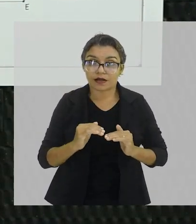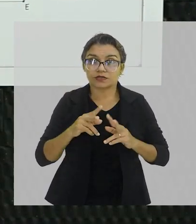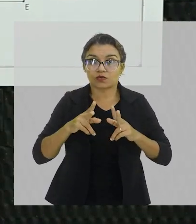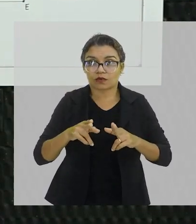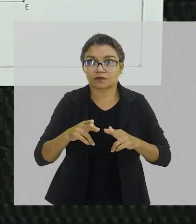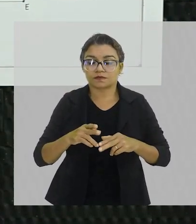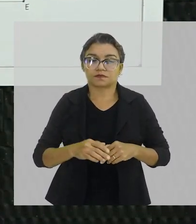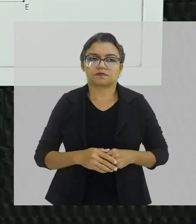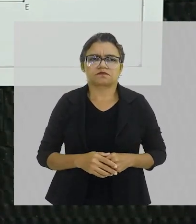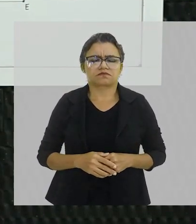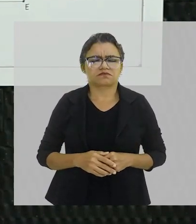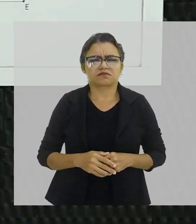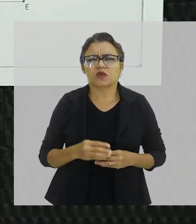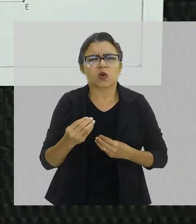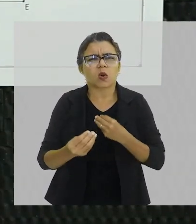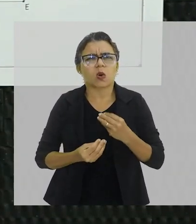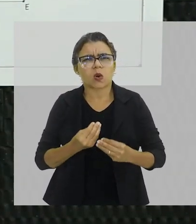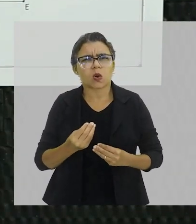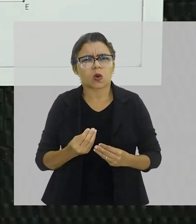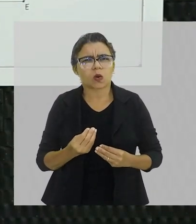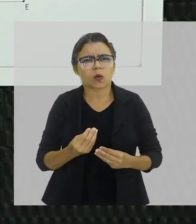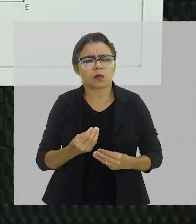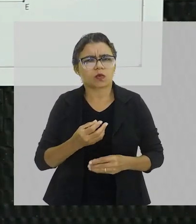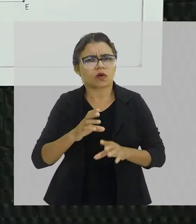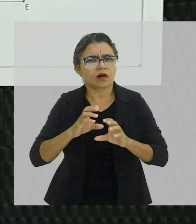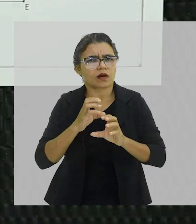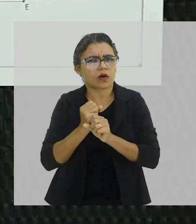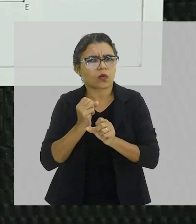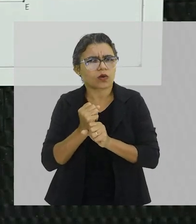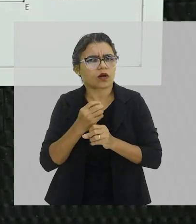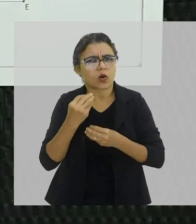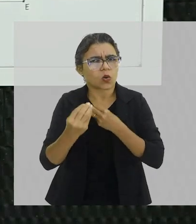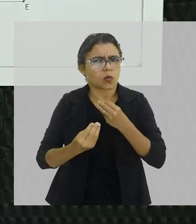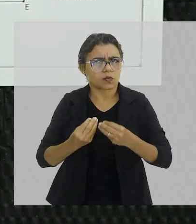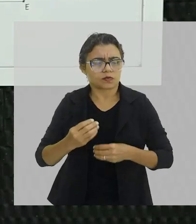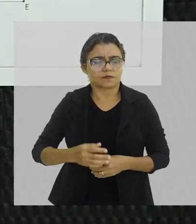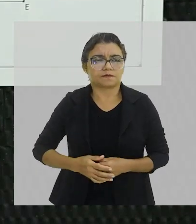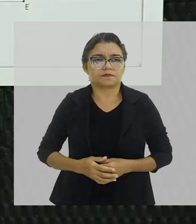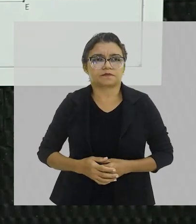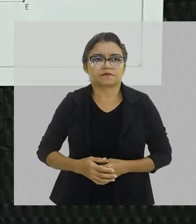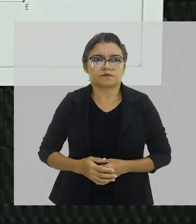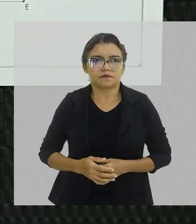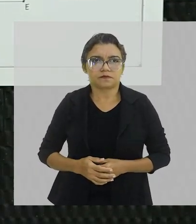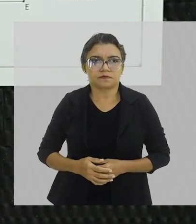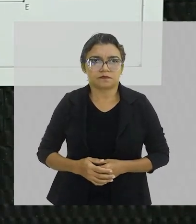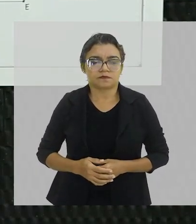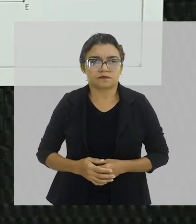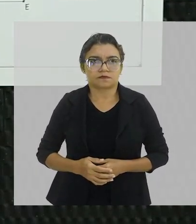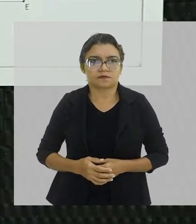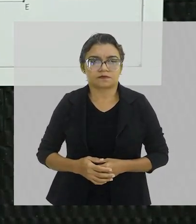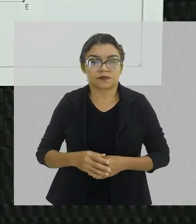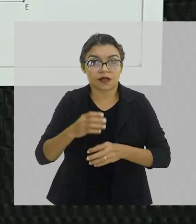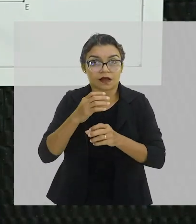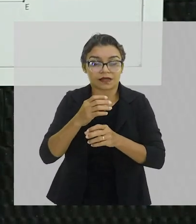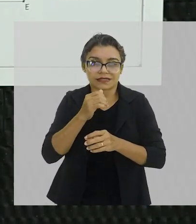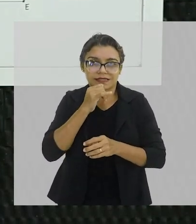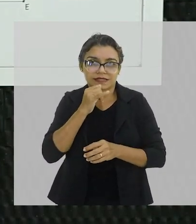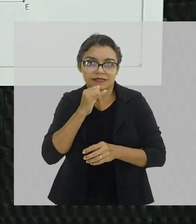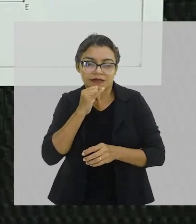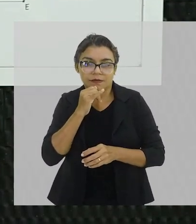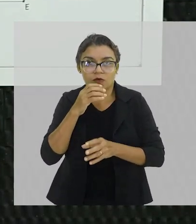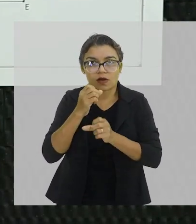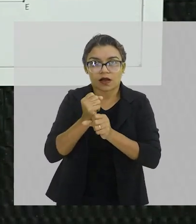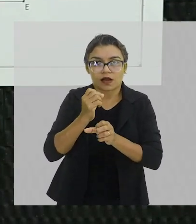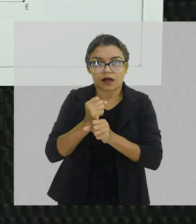Certo? Será que a gente consegue encontrar esse ângulo? A gente consegue sim, porque veja só, a soma dos ângulos internos de